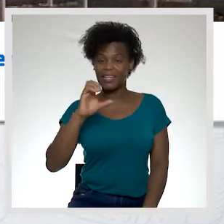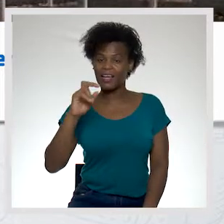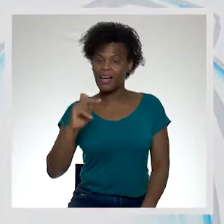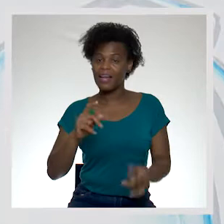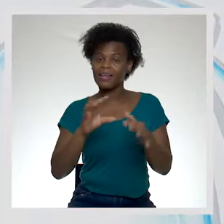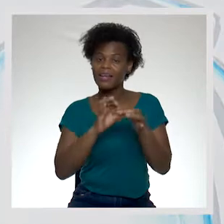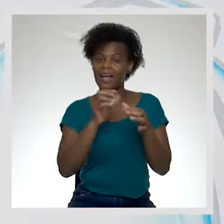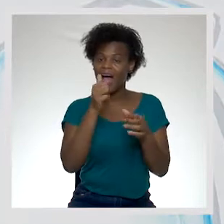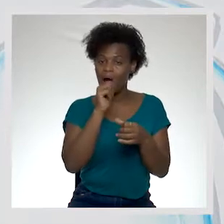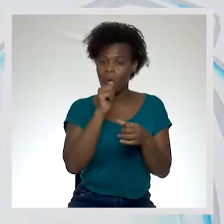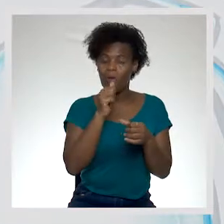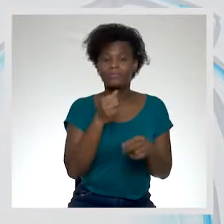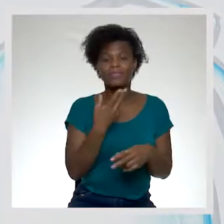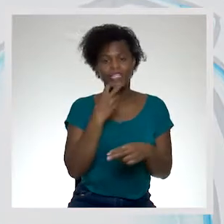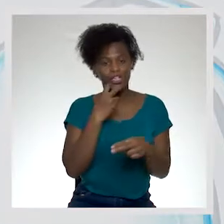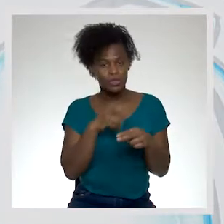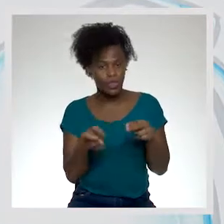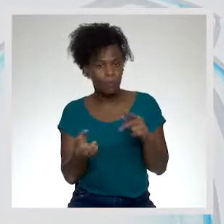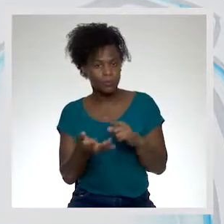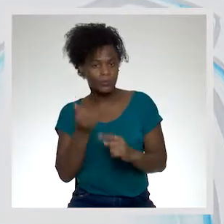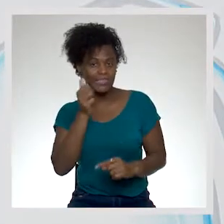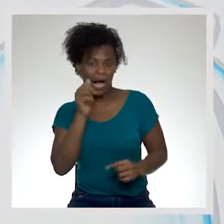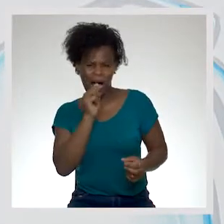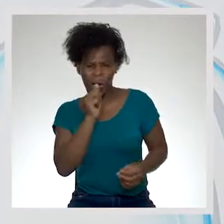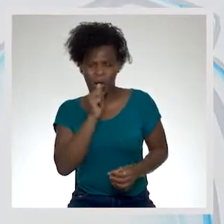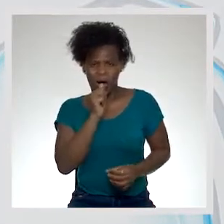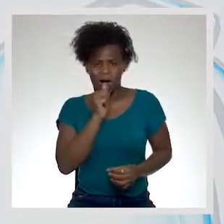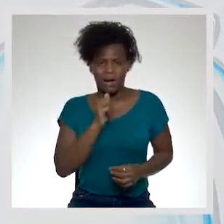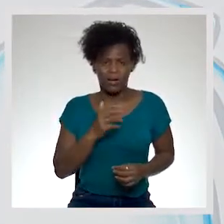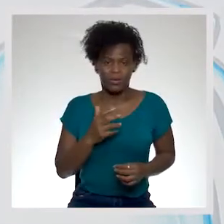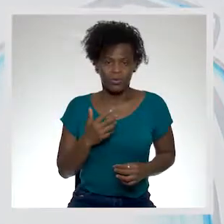hídrica, geralmente, são energias obtidas pela água.